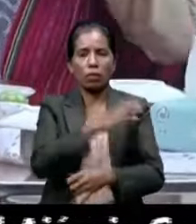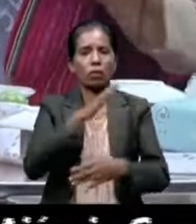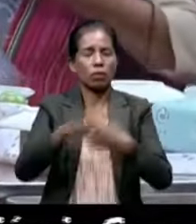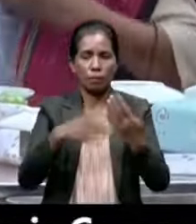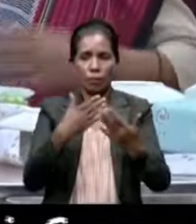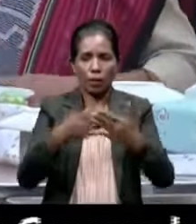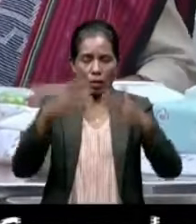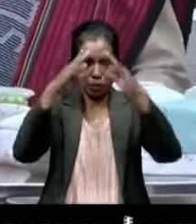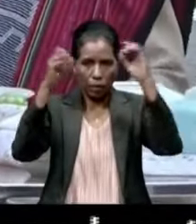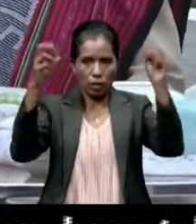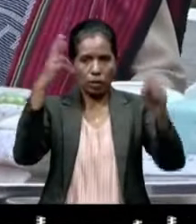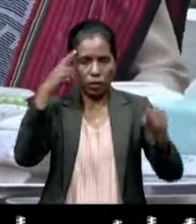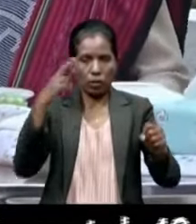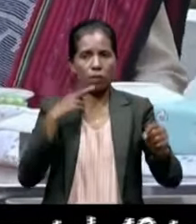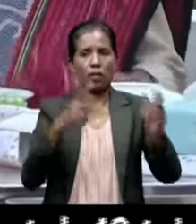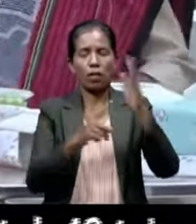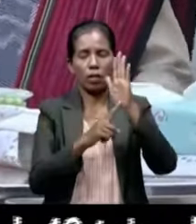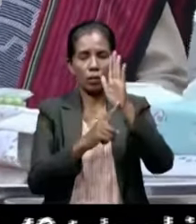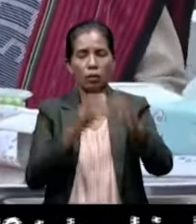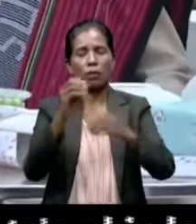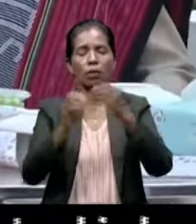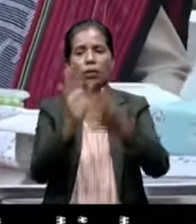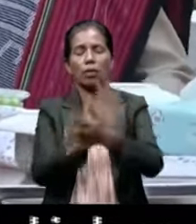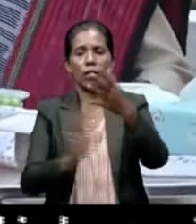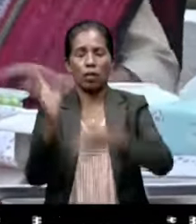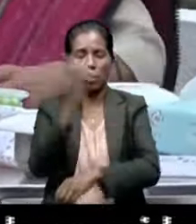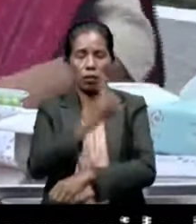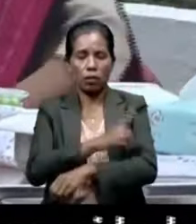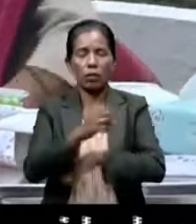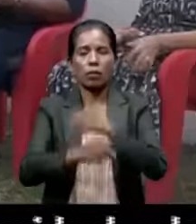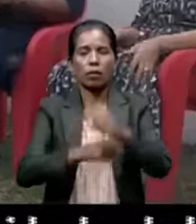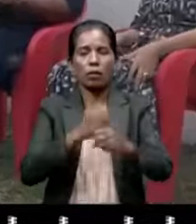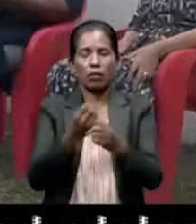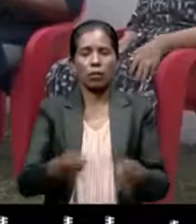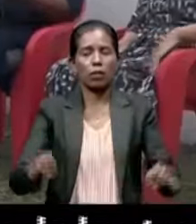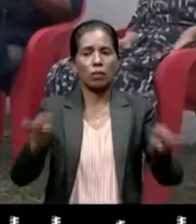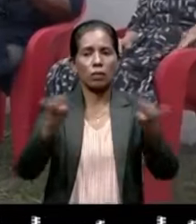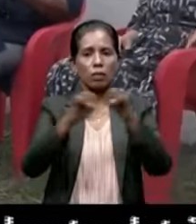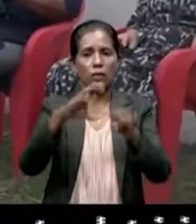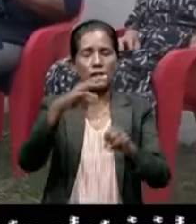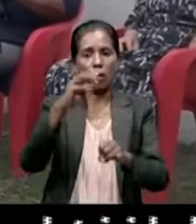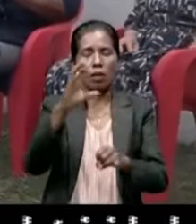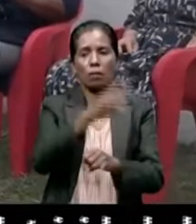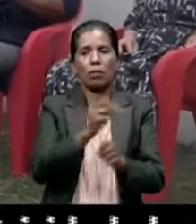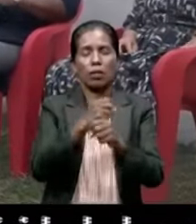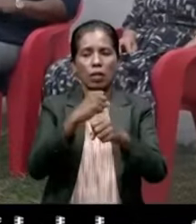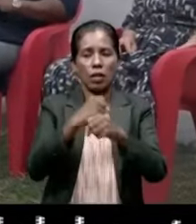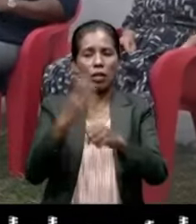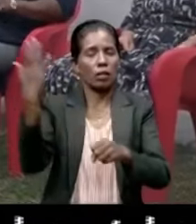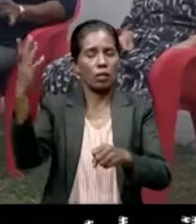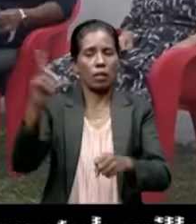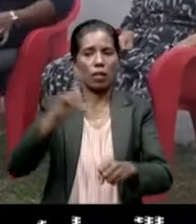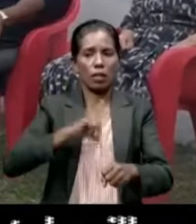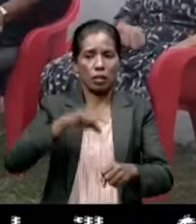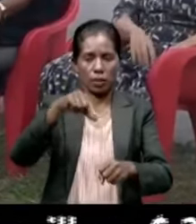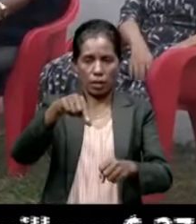Presidente da República José Ramos Horta atolia hirakne e a celebração no longo aniversário Instituto Camões neve realiza e realiza sábado foi na Lashne.